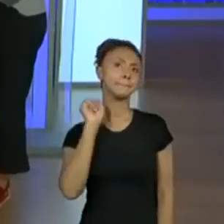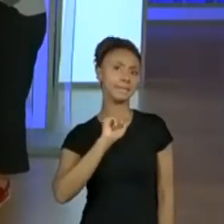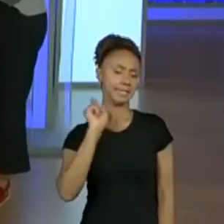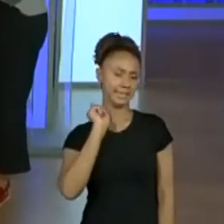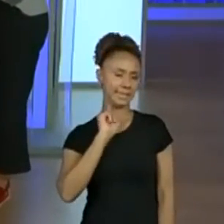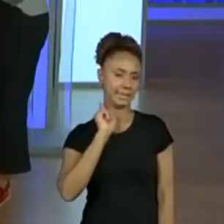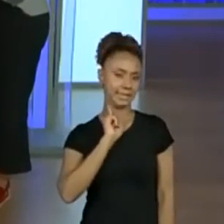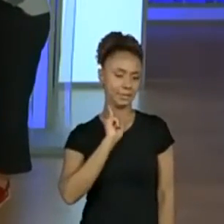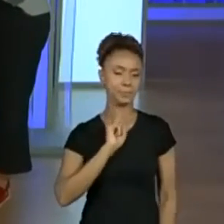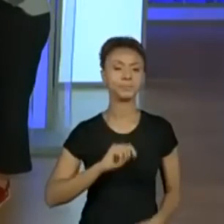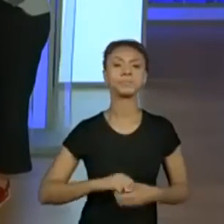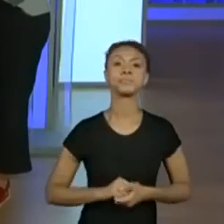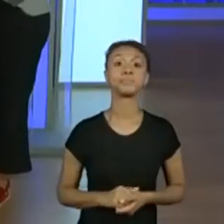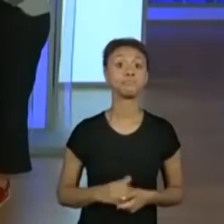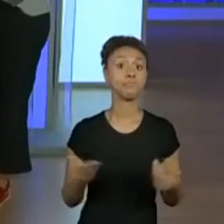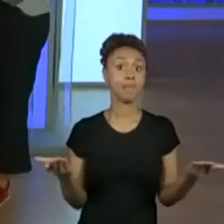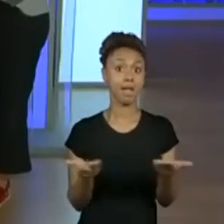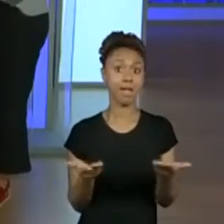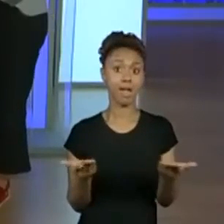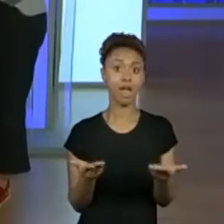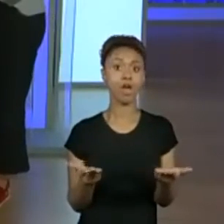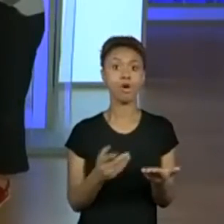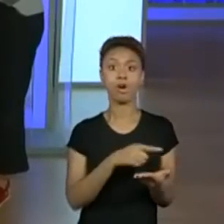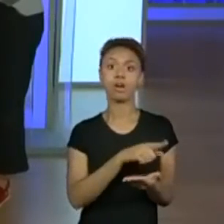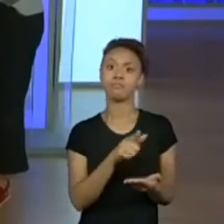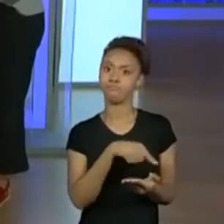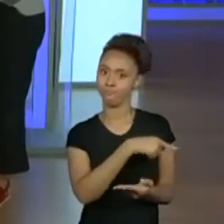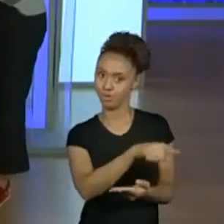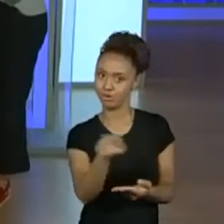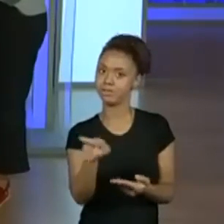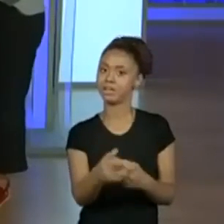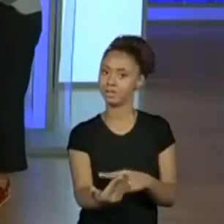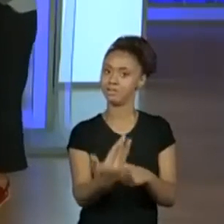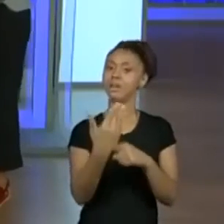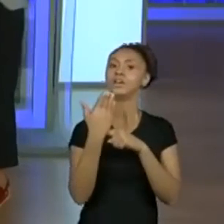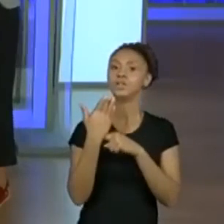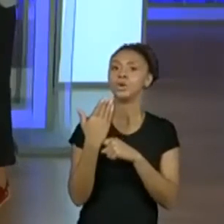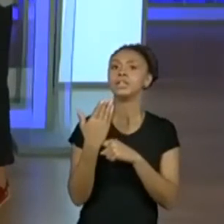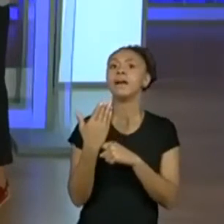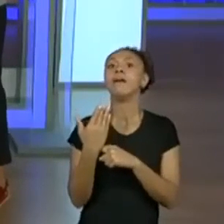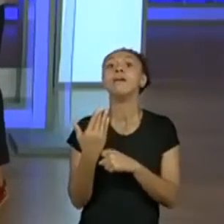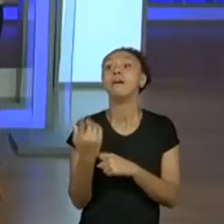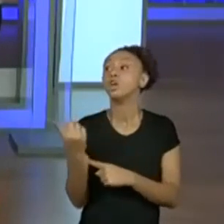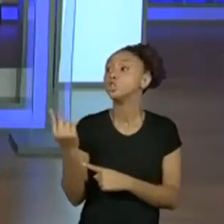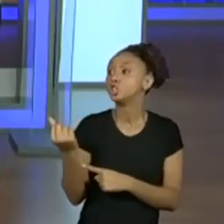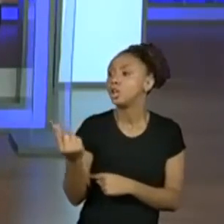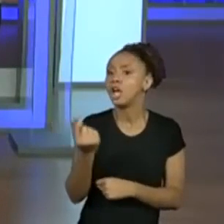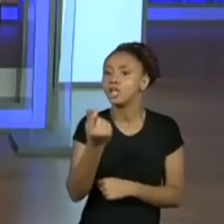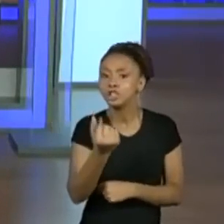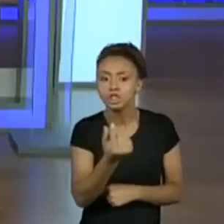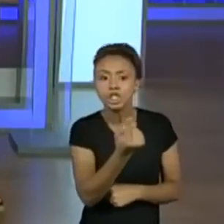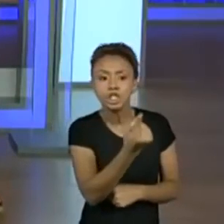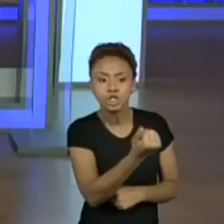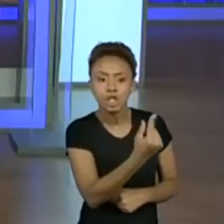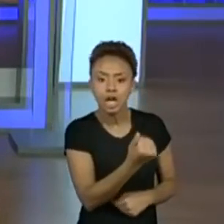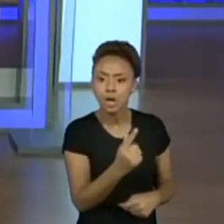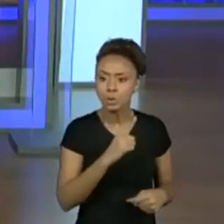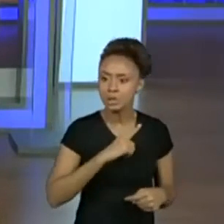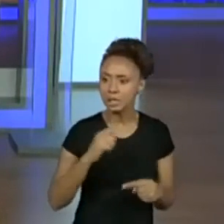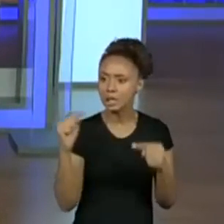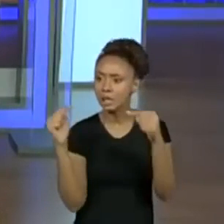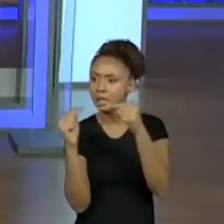de vocês, comparar os preços e verificar então se são ou não